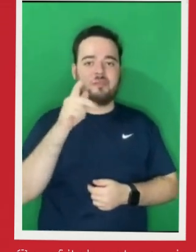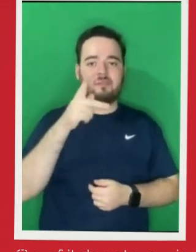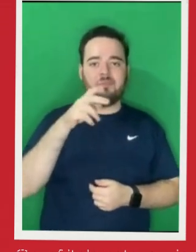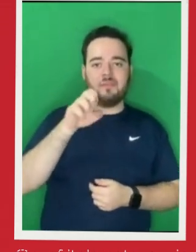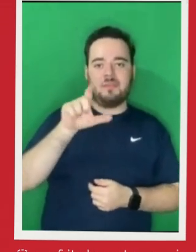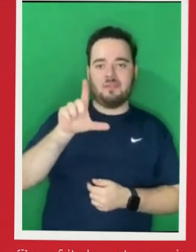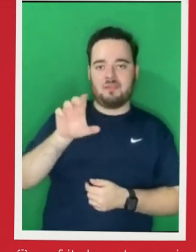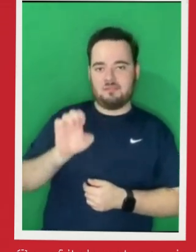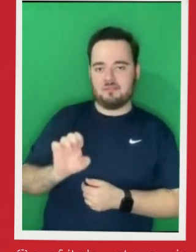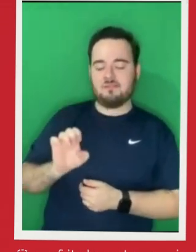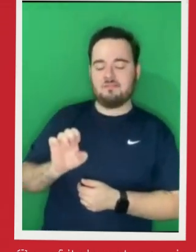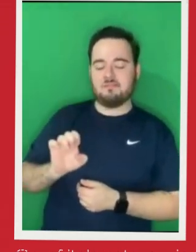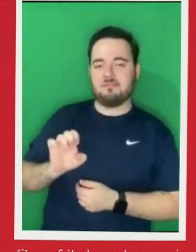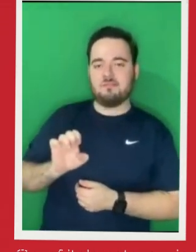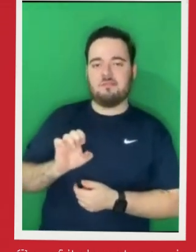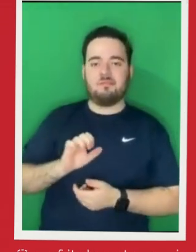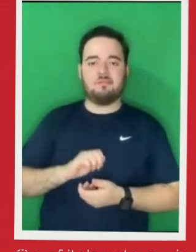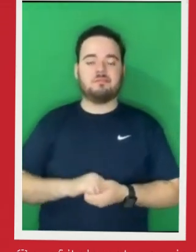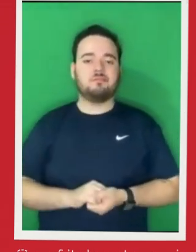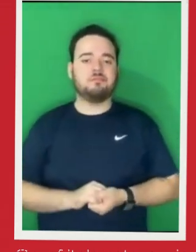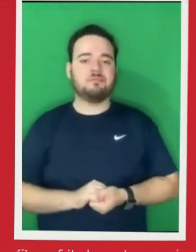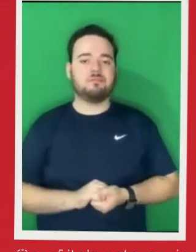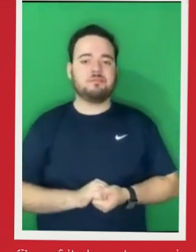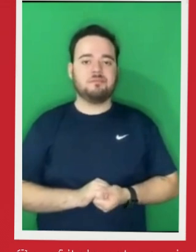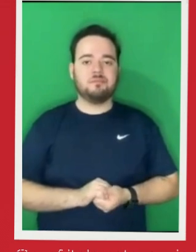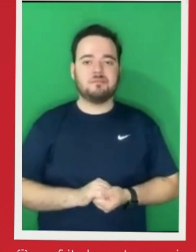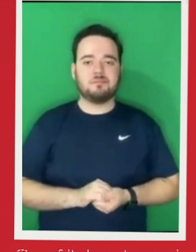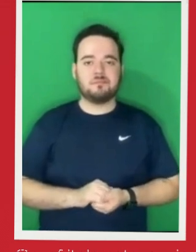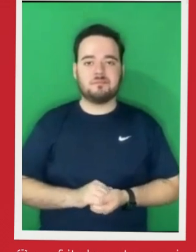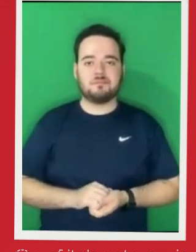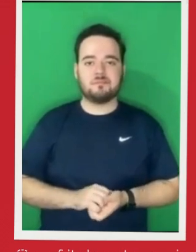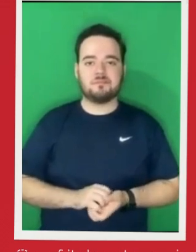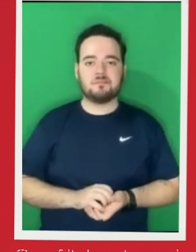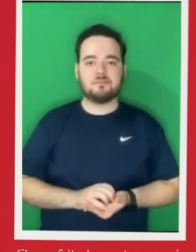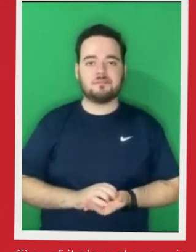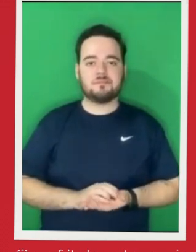esse fanatismo bobo de perseguição ao livro.